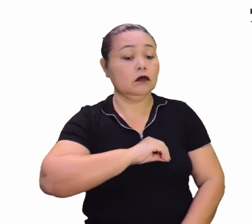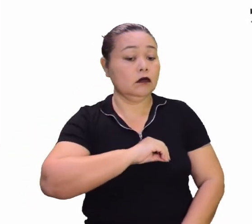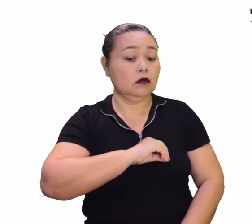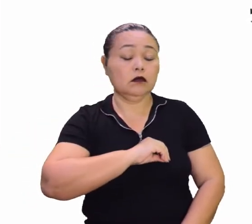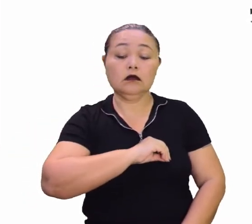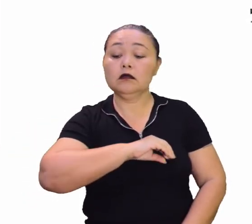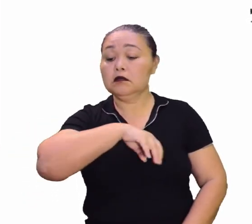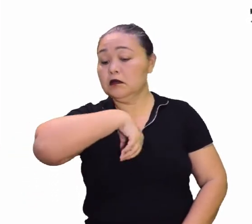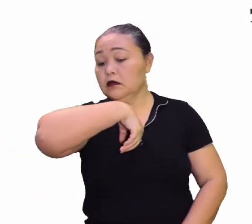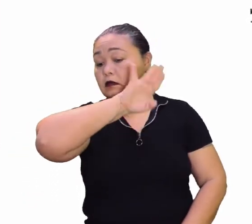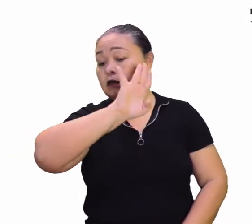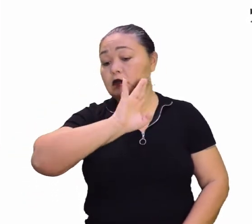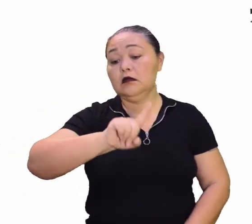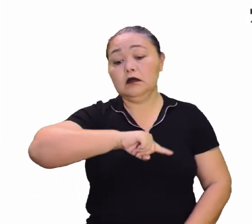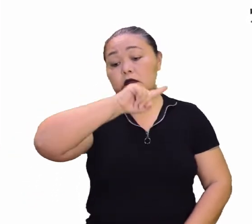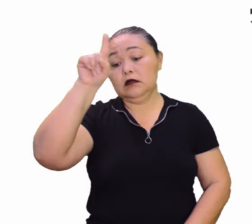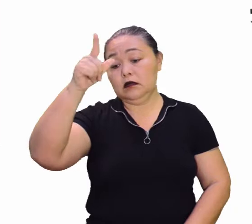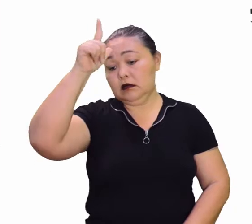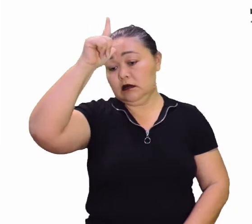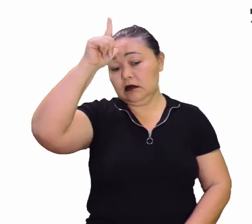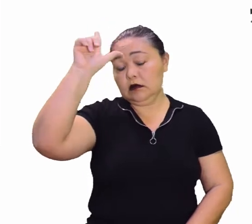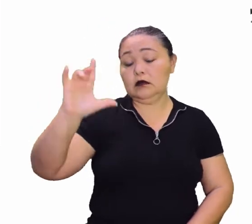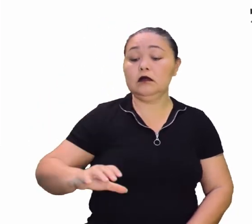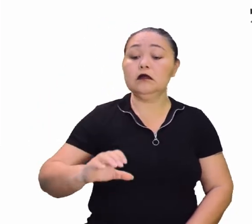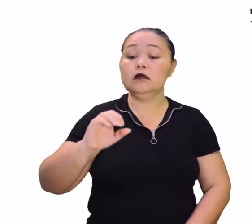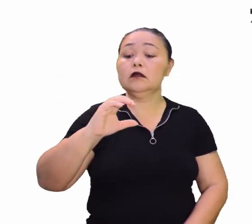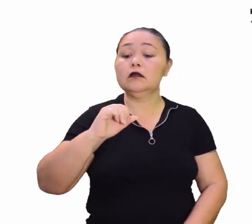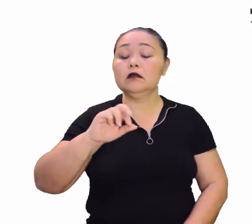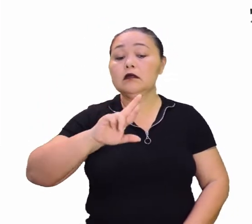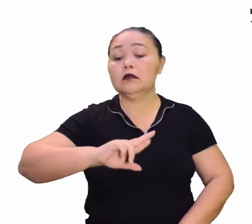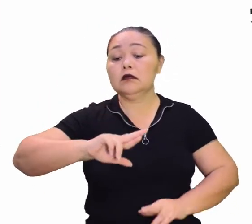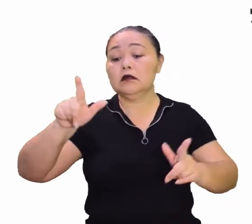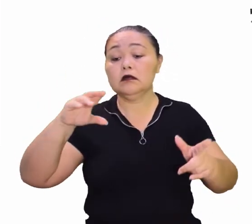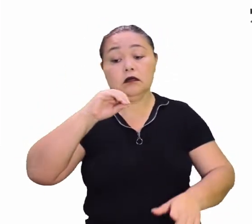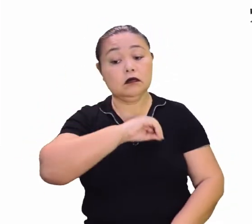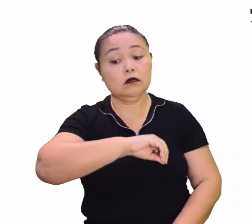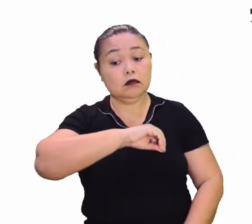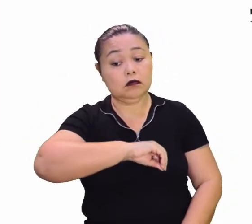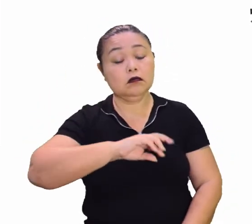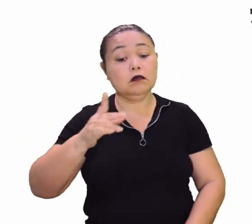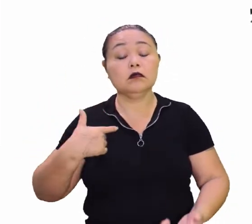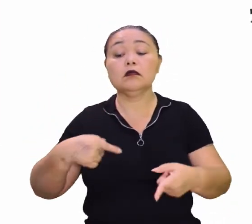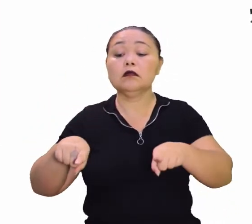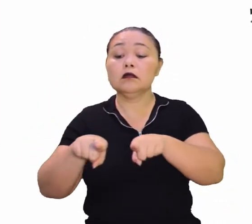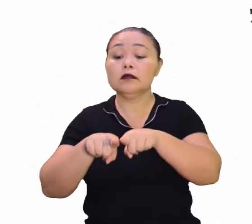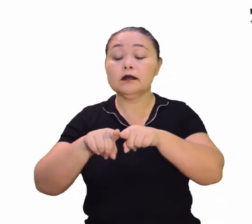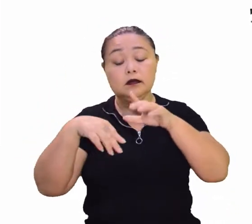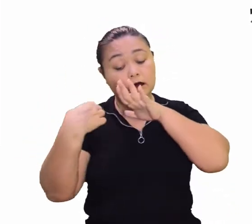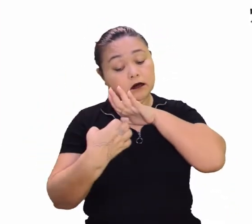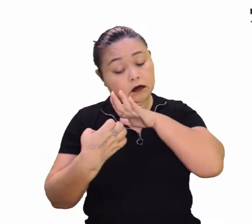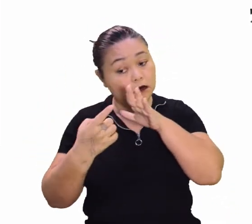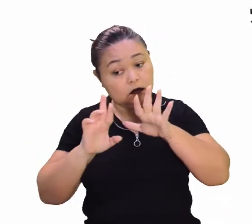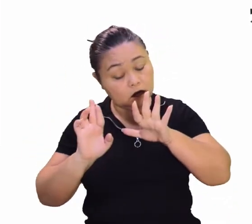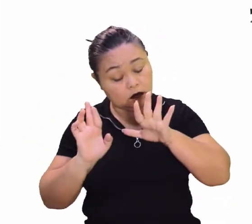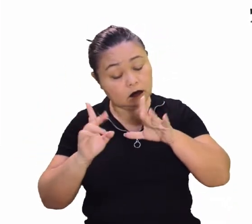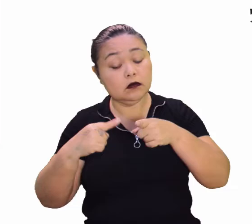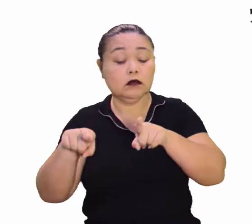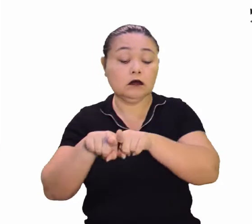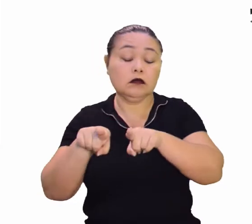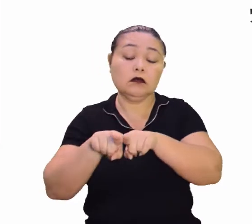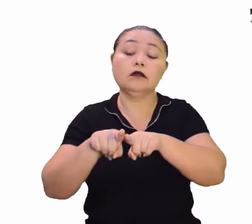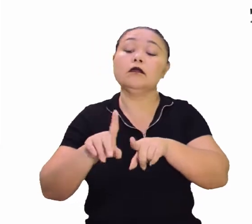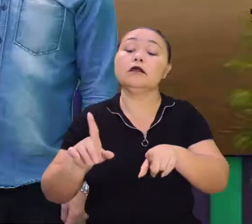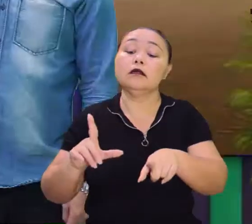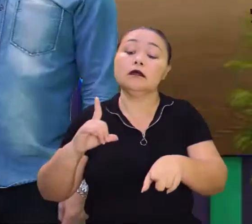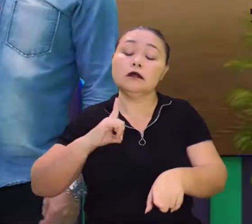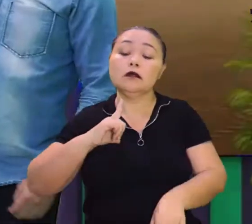a renda é maior que na Alemanha Oriental. Então, existe a diferença também, não só na questão da indústria, distribuição espacial das